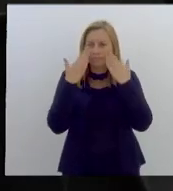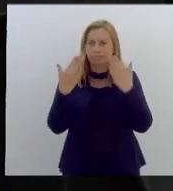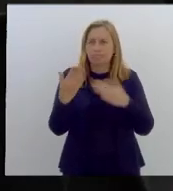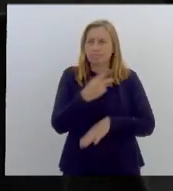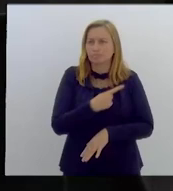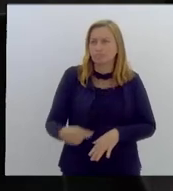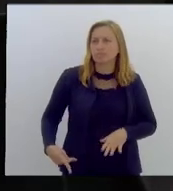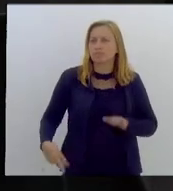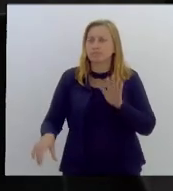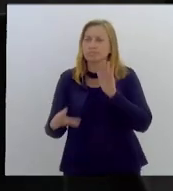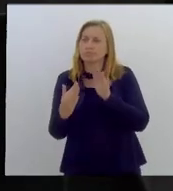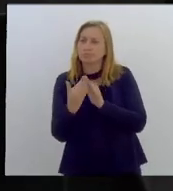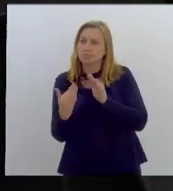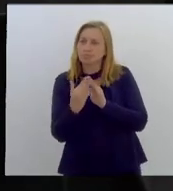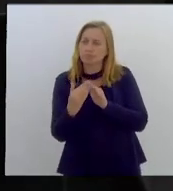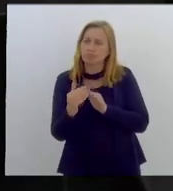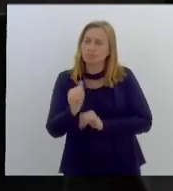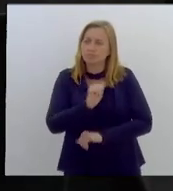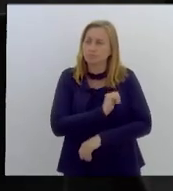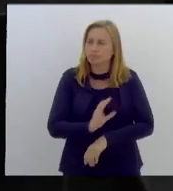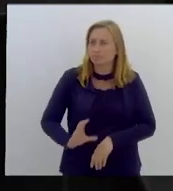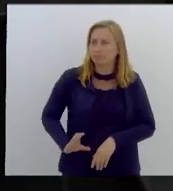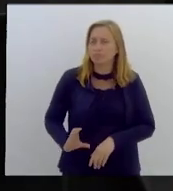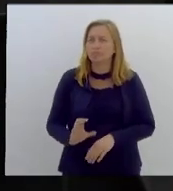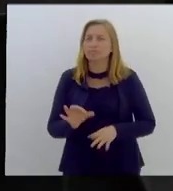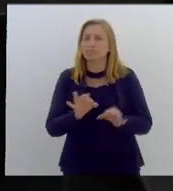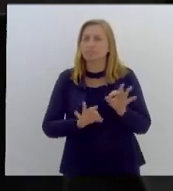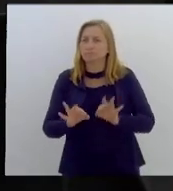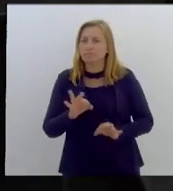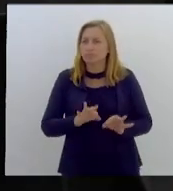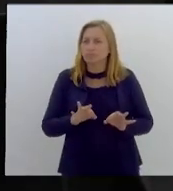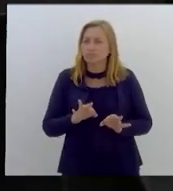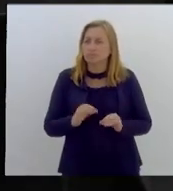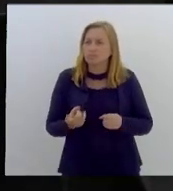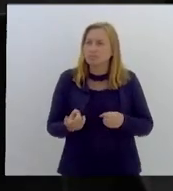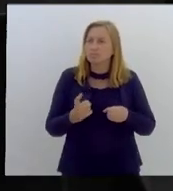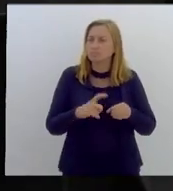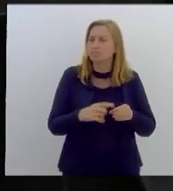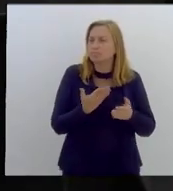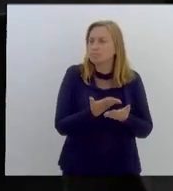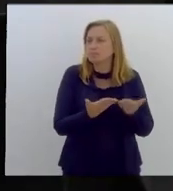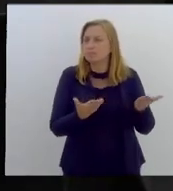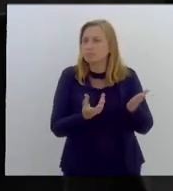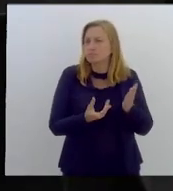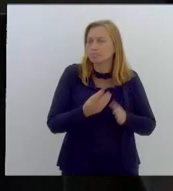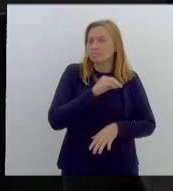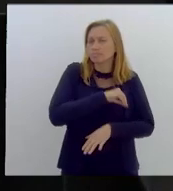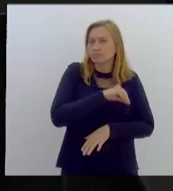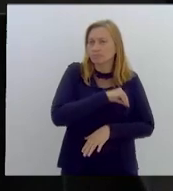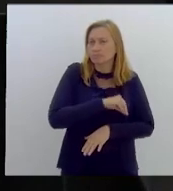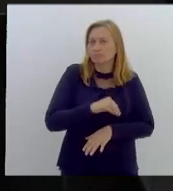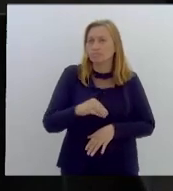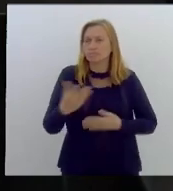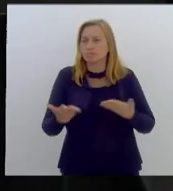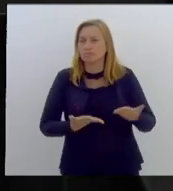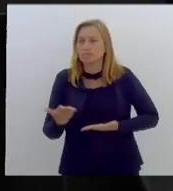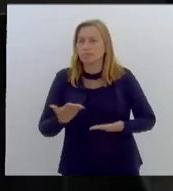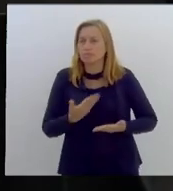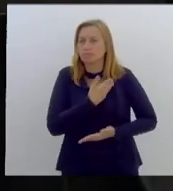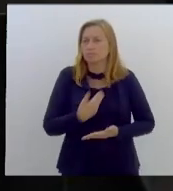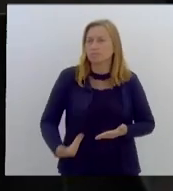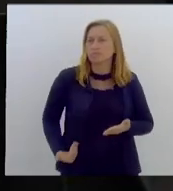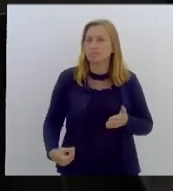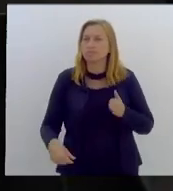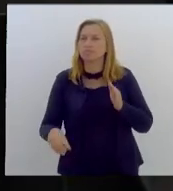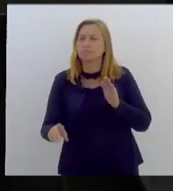deputado André Ceciliano, de um plano de recomposição das perdas salariais dos servidores. A gente